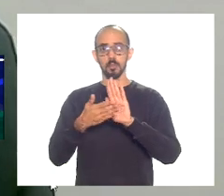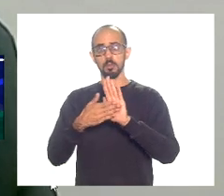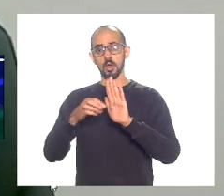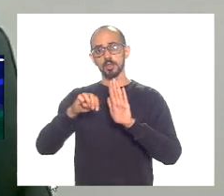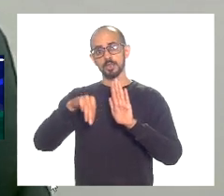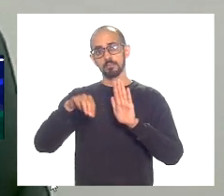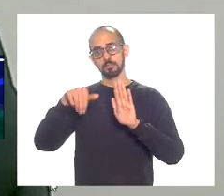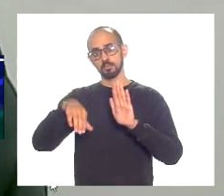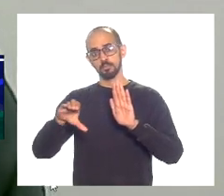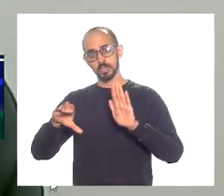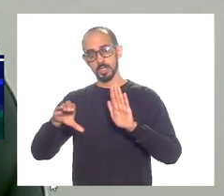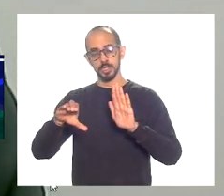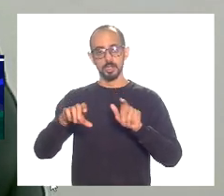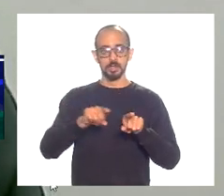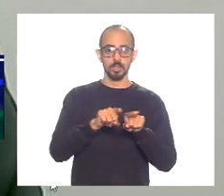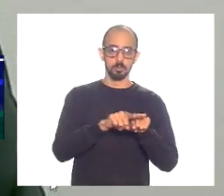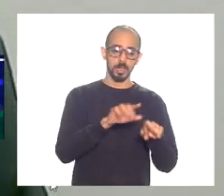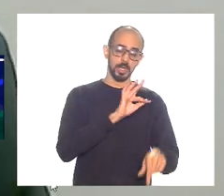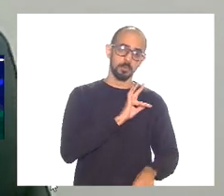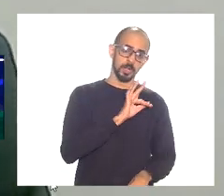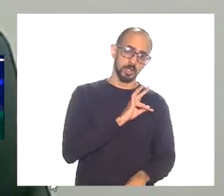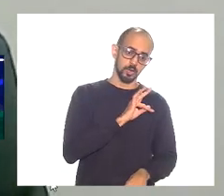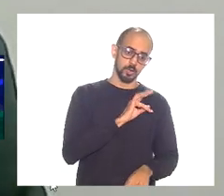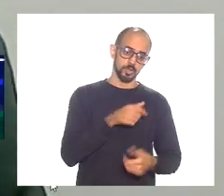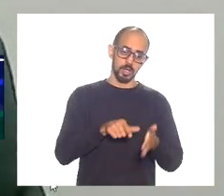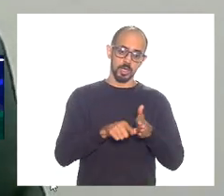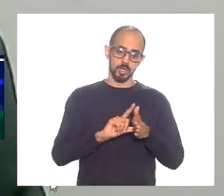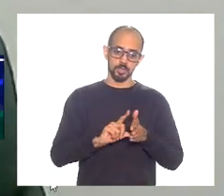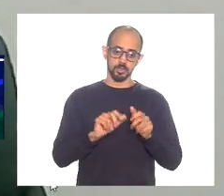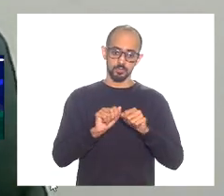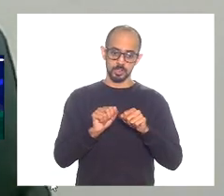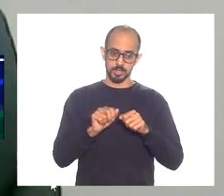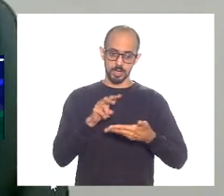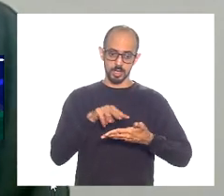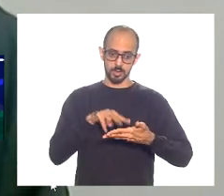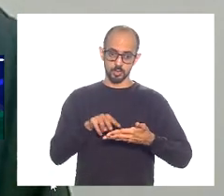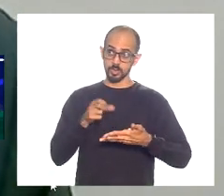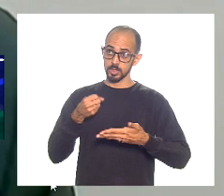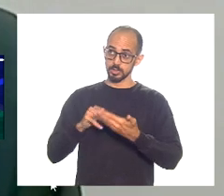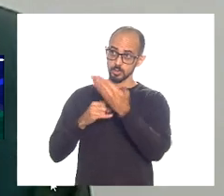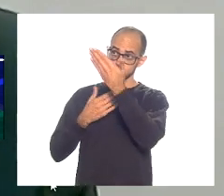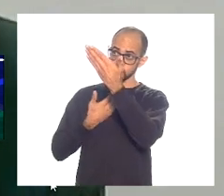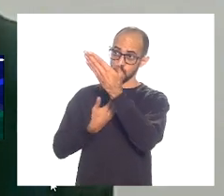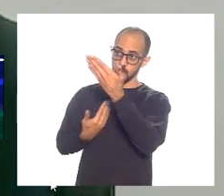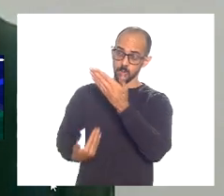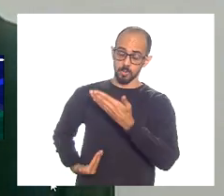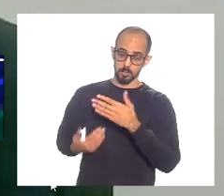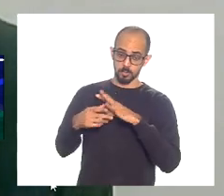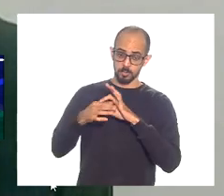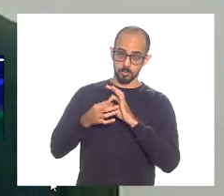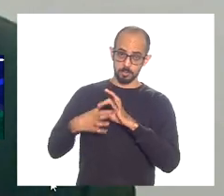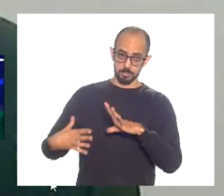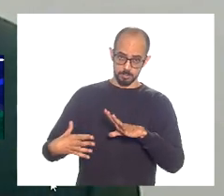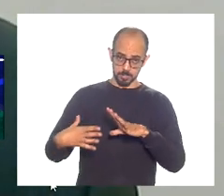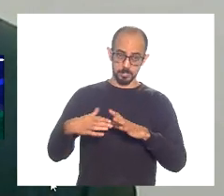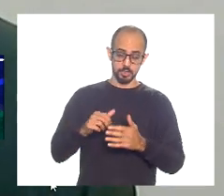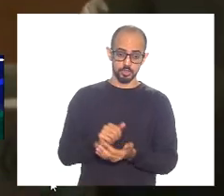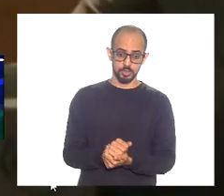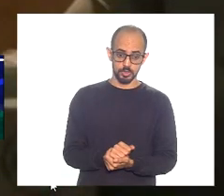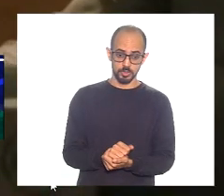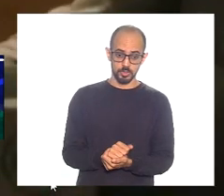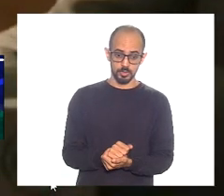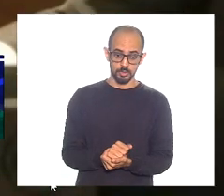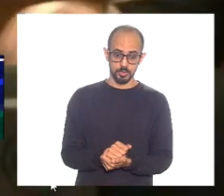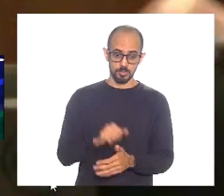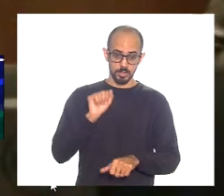Marta Rocha, antes de fazer a leitura, se Vossa Excelência me permite. Eu acho que aí acomoda e eu faço a leitura. Um instante,